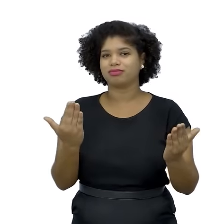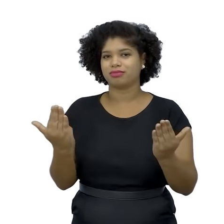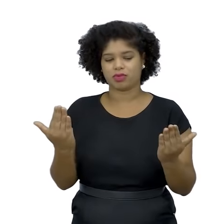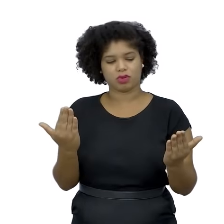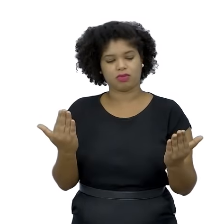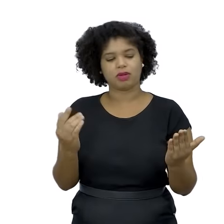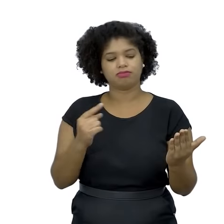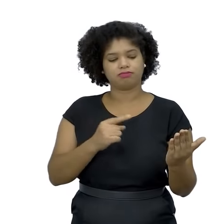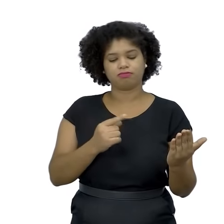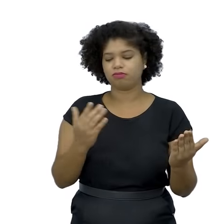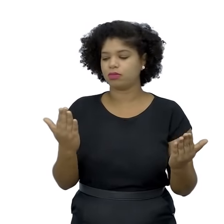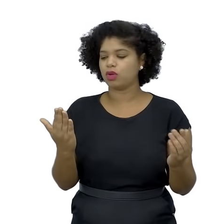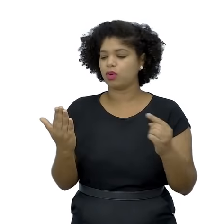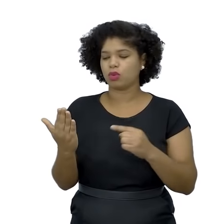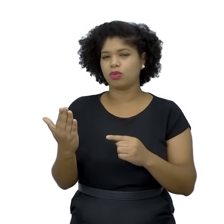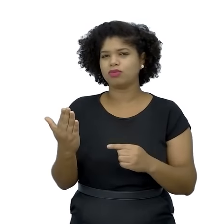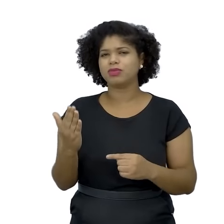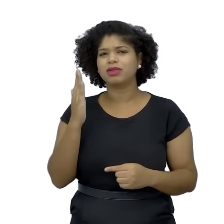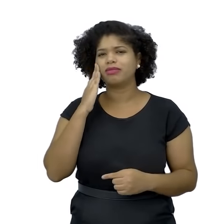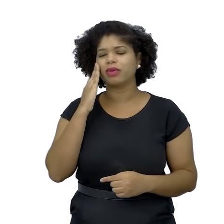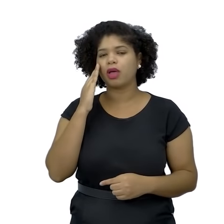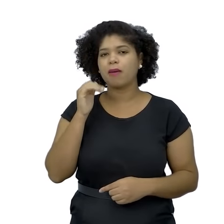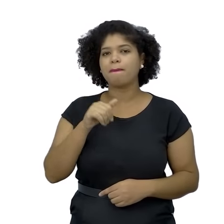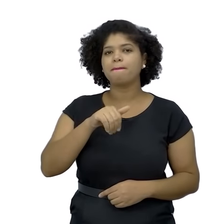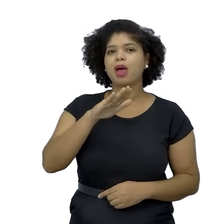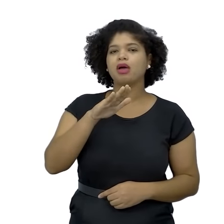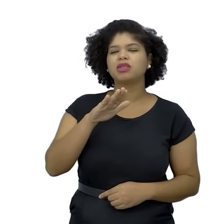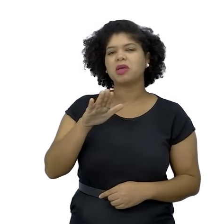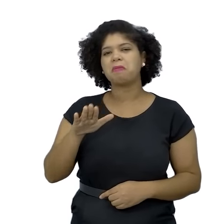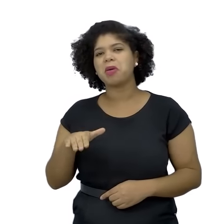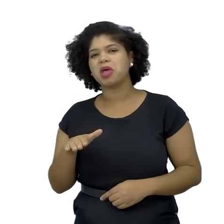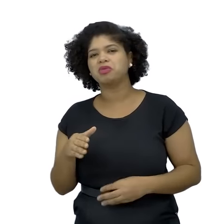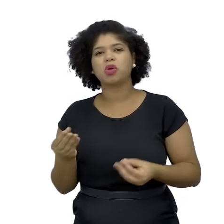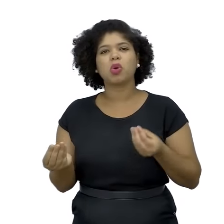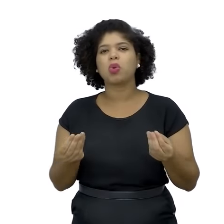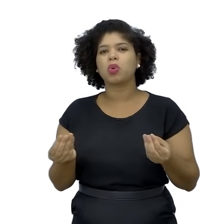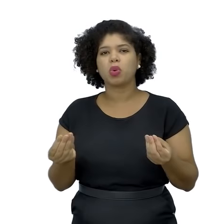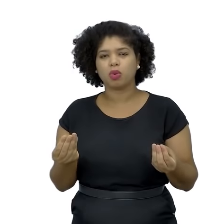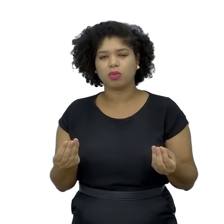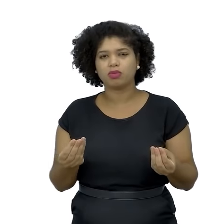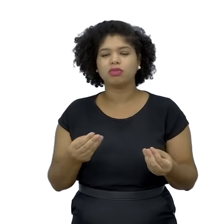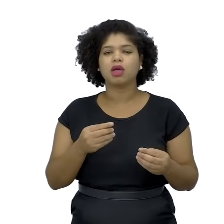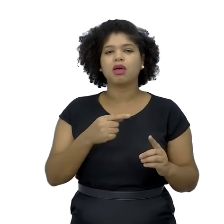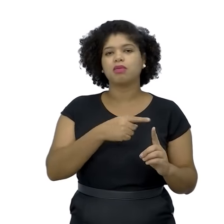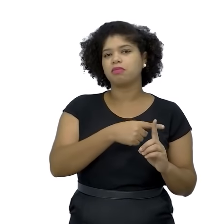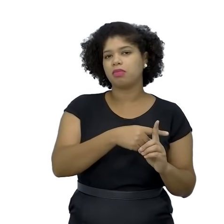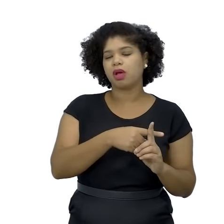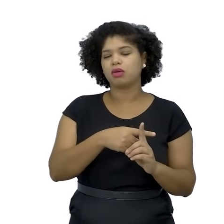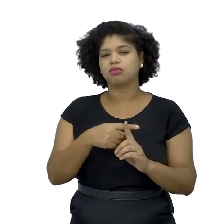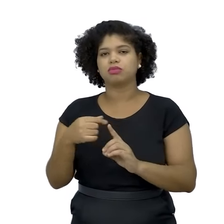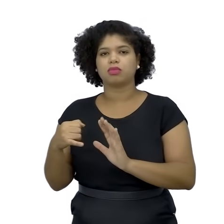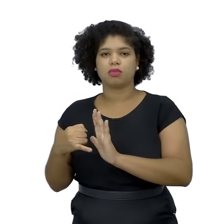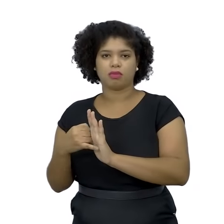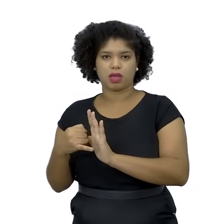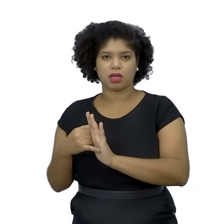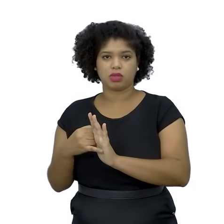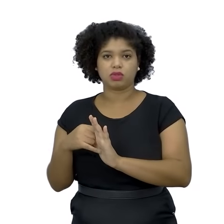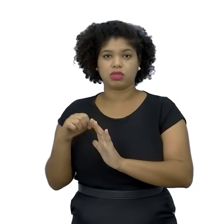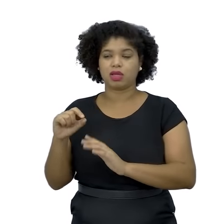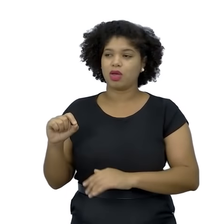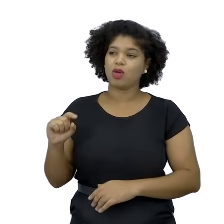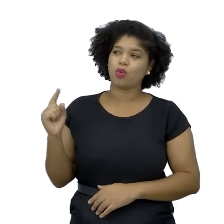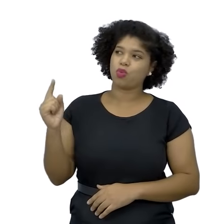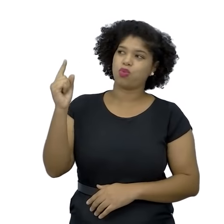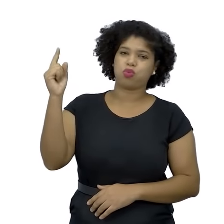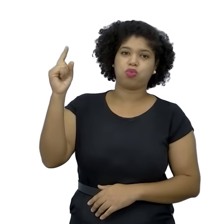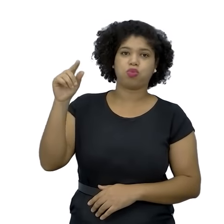o quanto a mais, o quanto a menos, o quanto mais alto, quanto mais baixo, quanto é mais grosso, quanto é